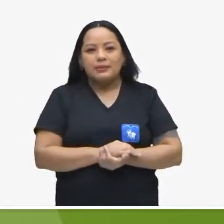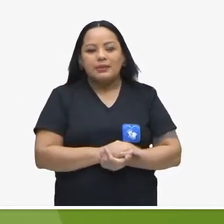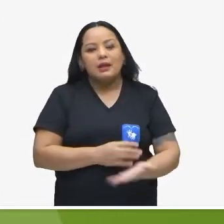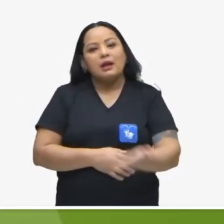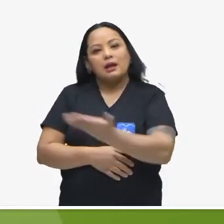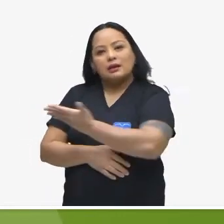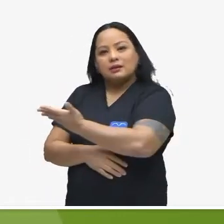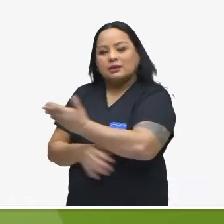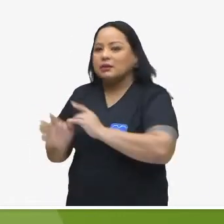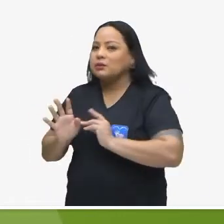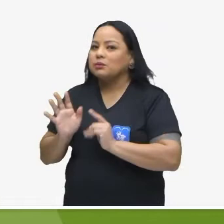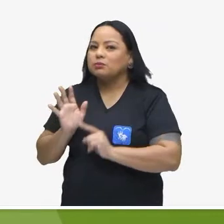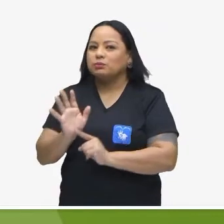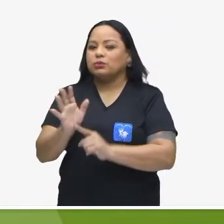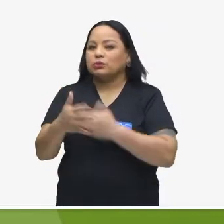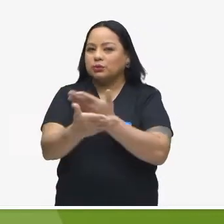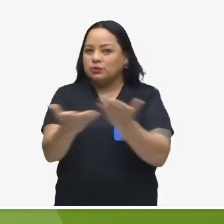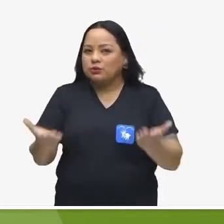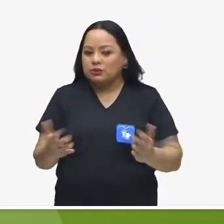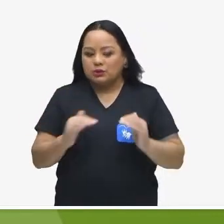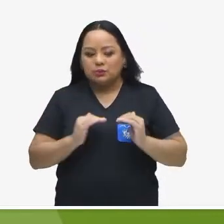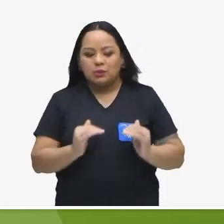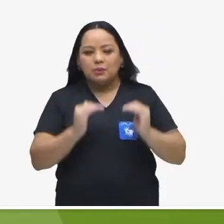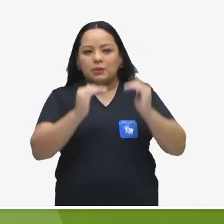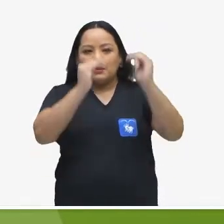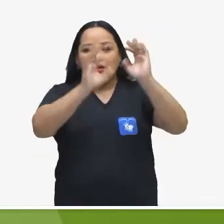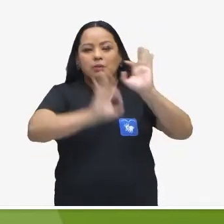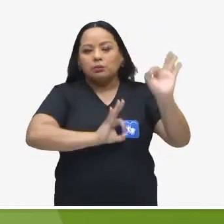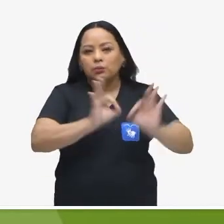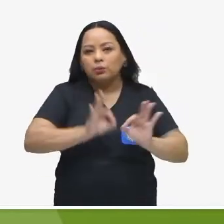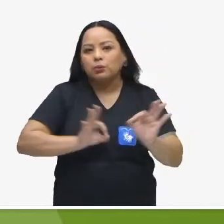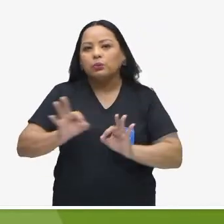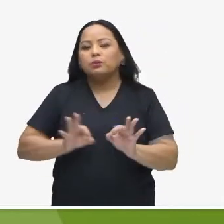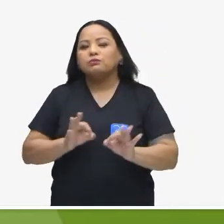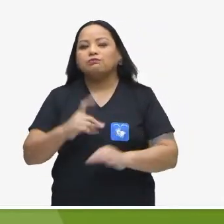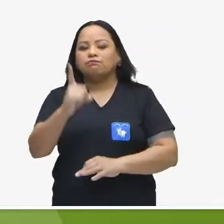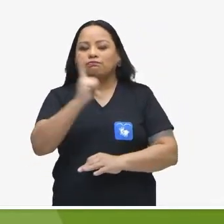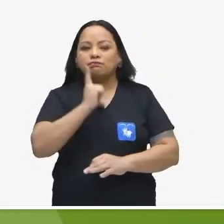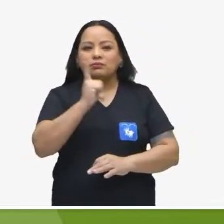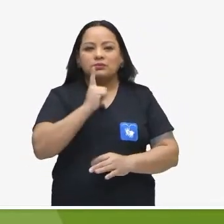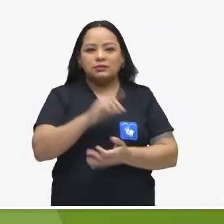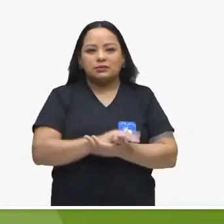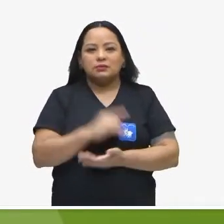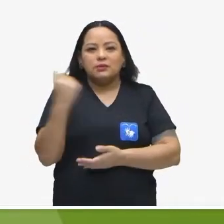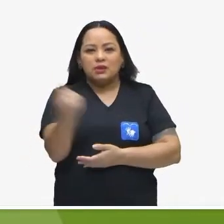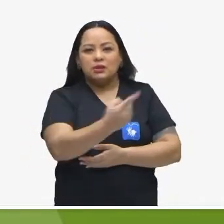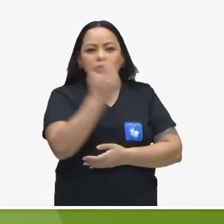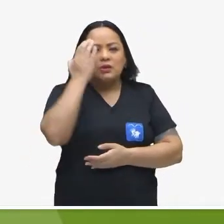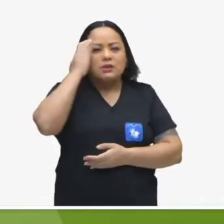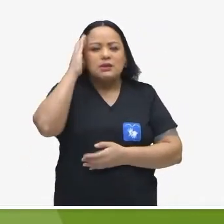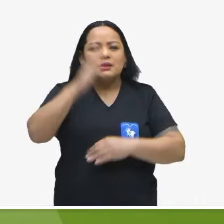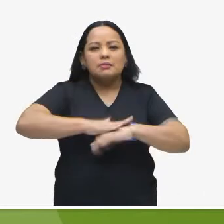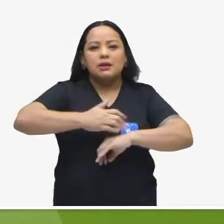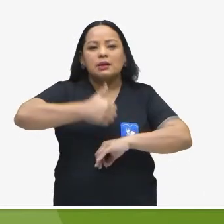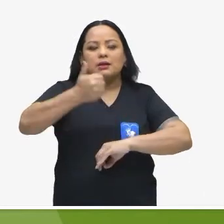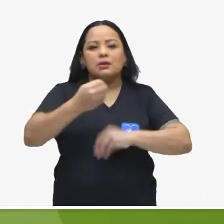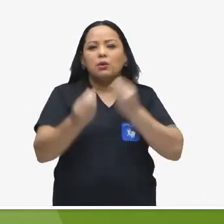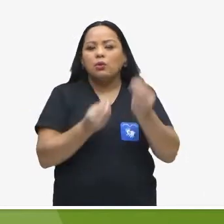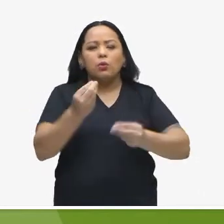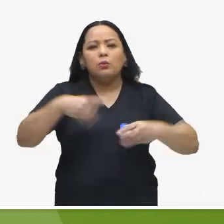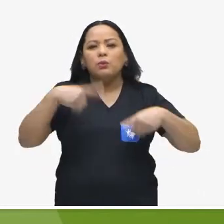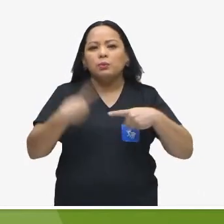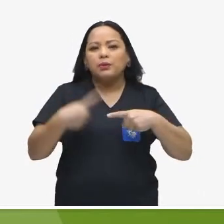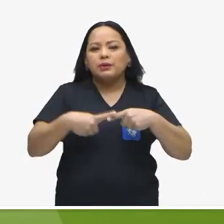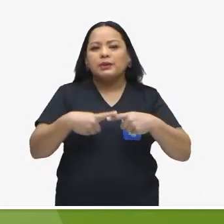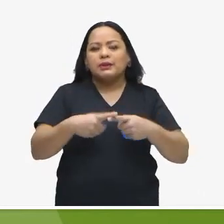aí para vocês os níveis de organização que existem para a gente entender melhor o porquê que a